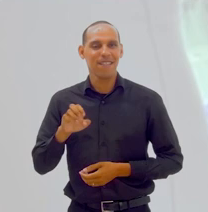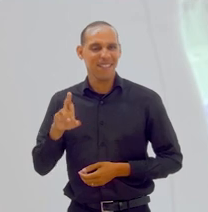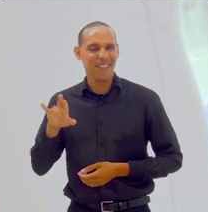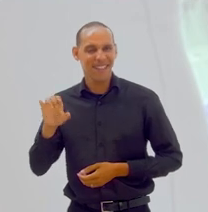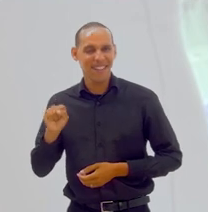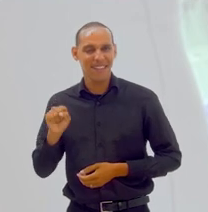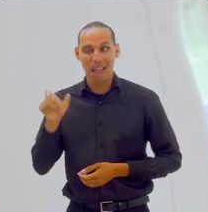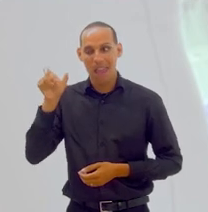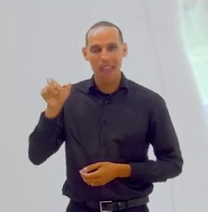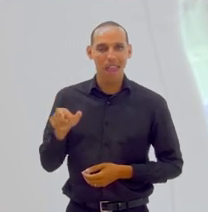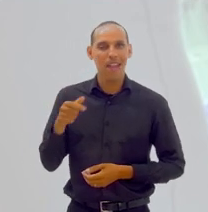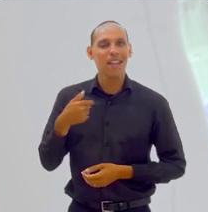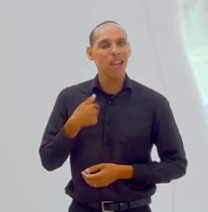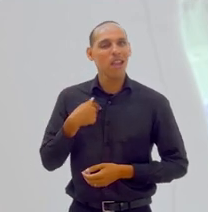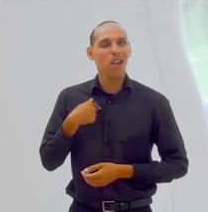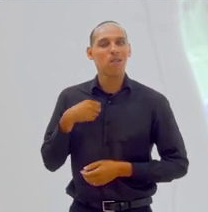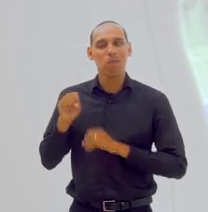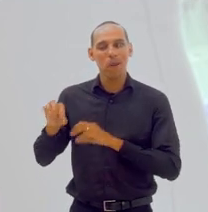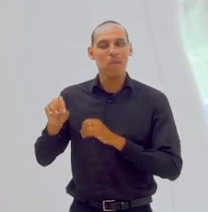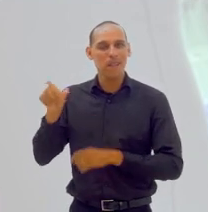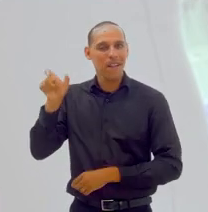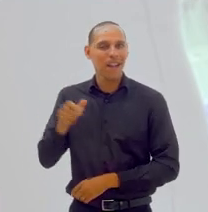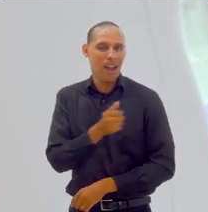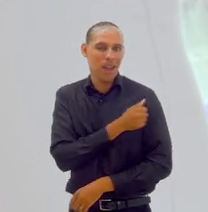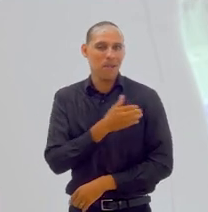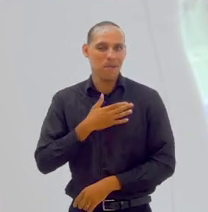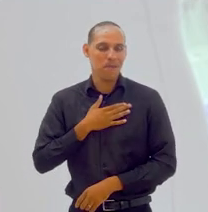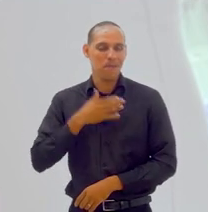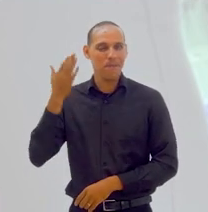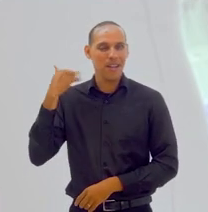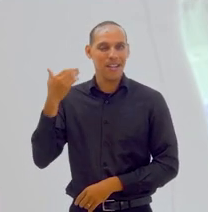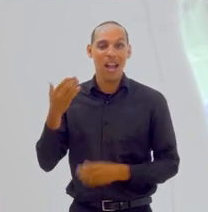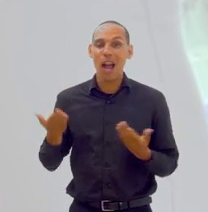está desenvolvendo um trabalho fantástico,